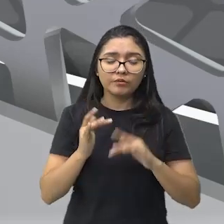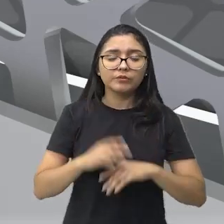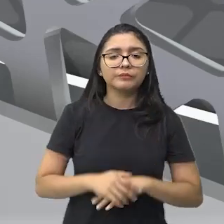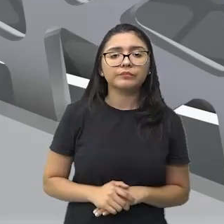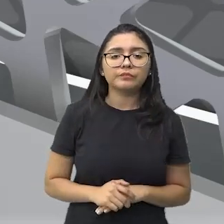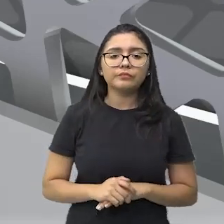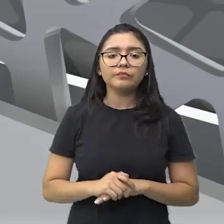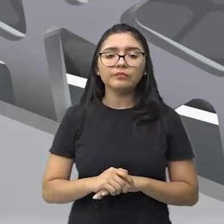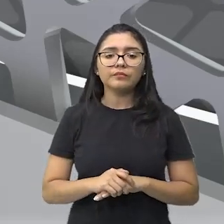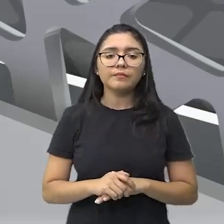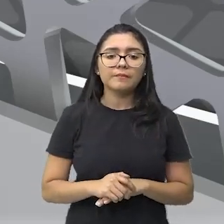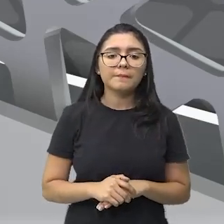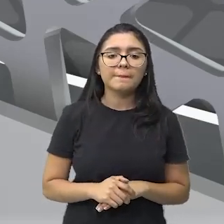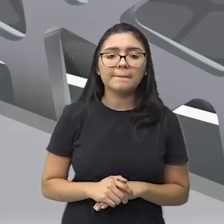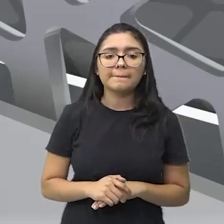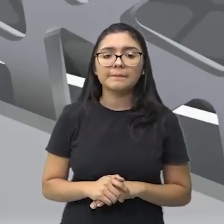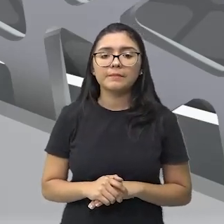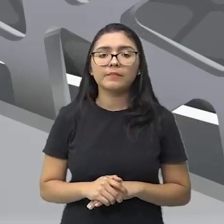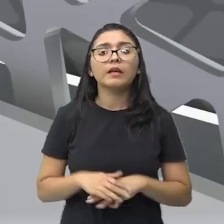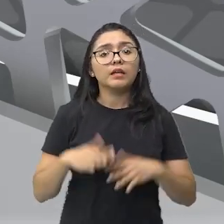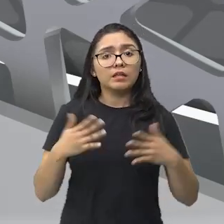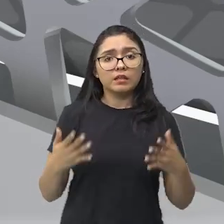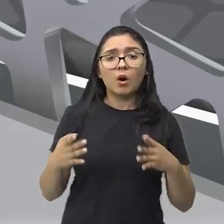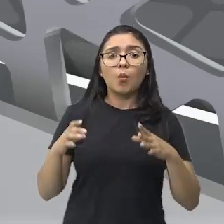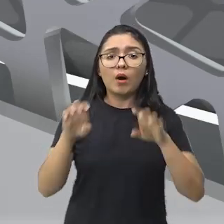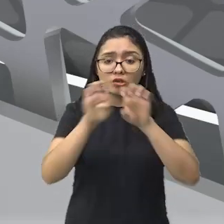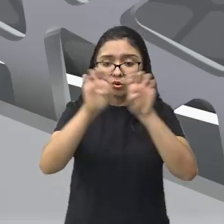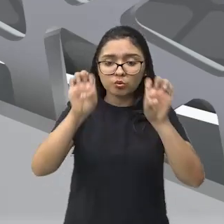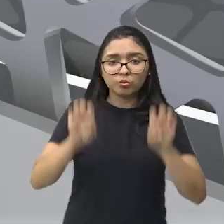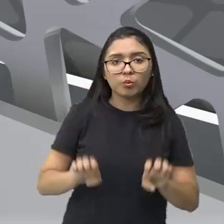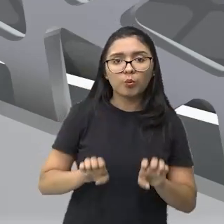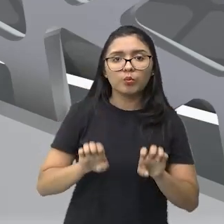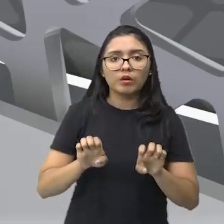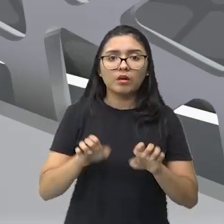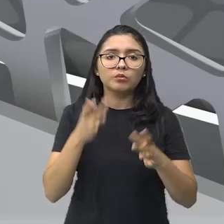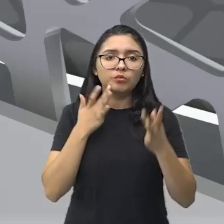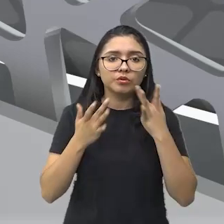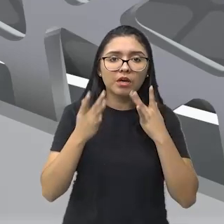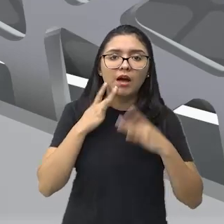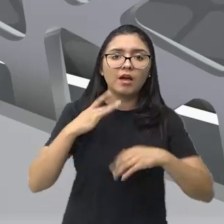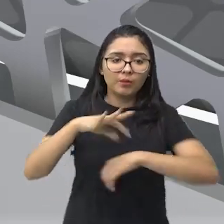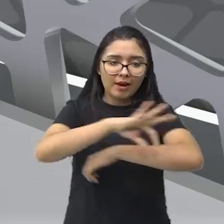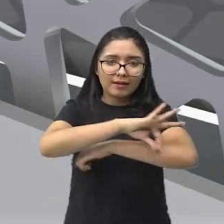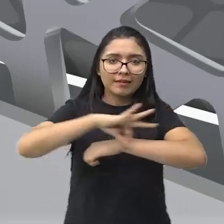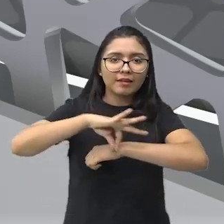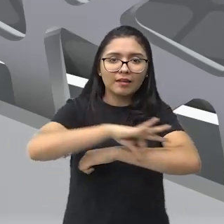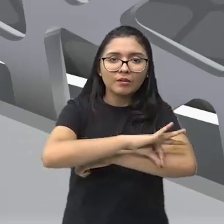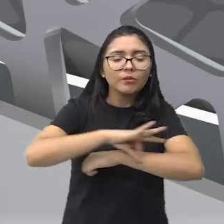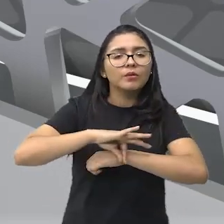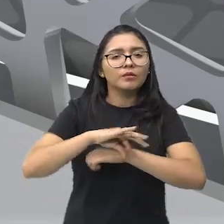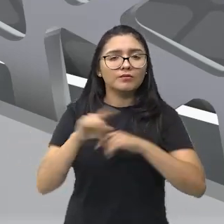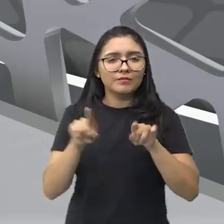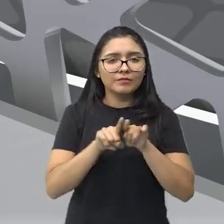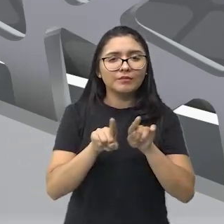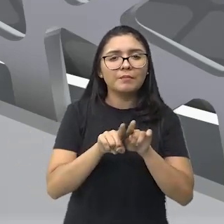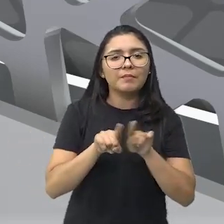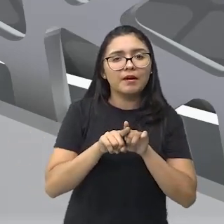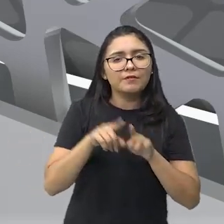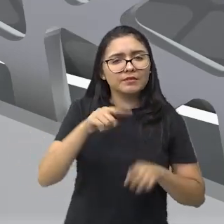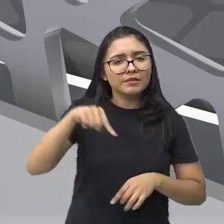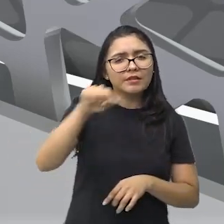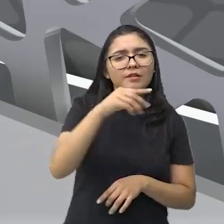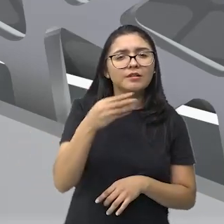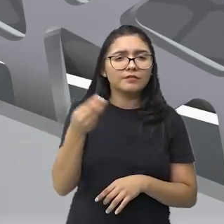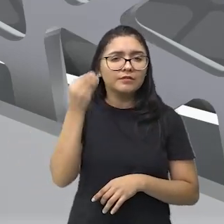encenação, como a própria estrutura arquitetônica. Nós vimos aí a questão do teatro grego, quando ele